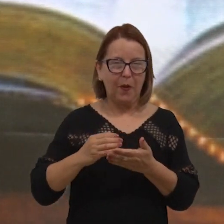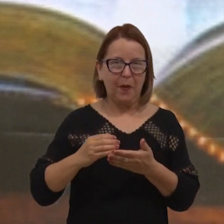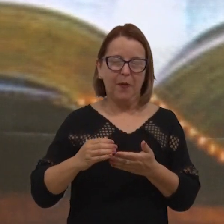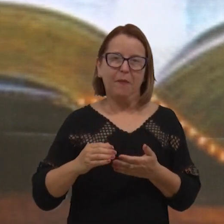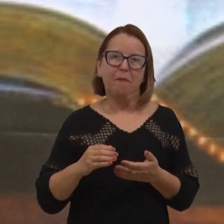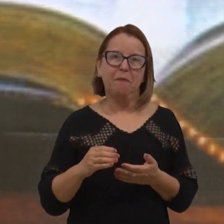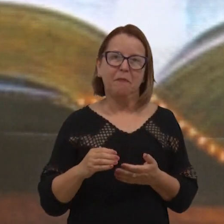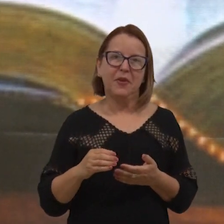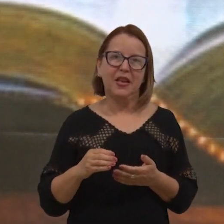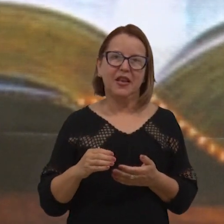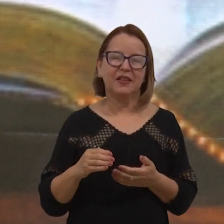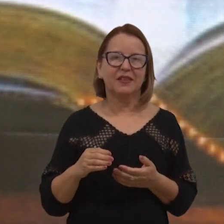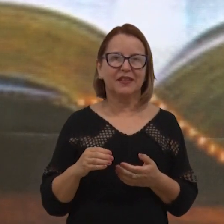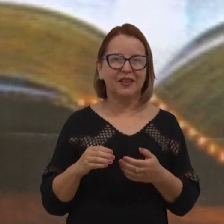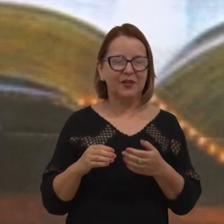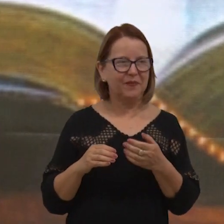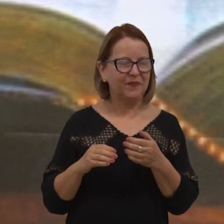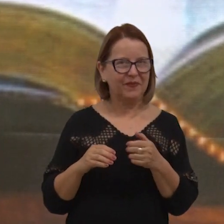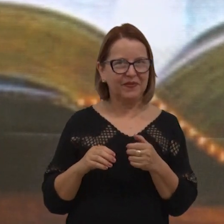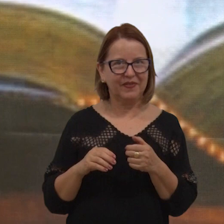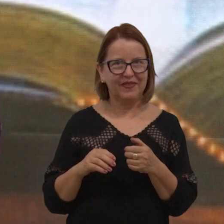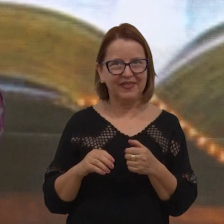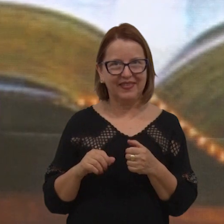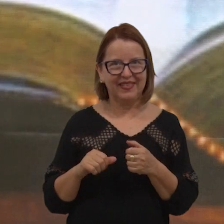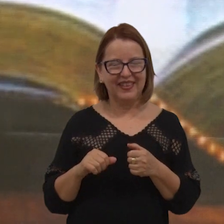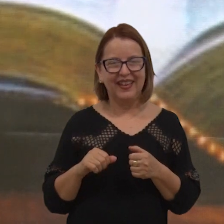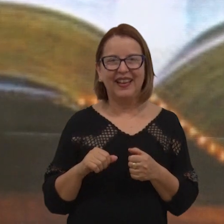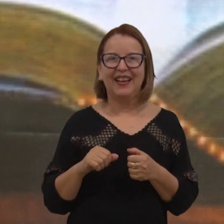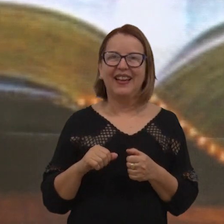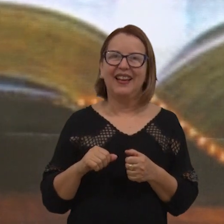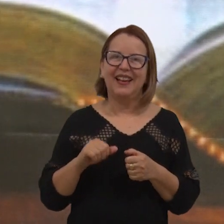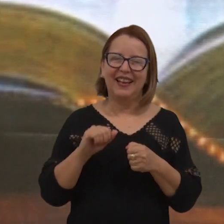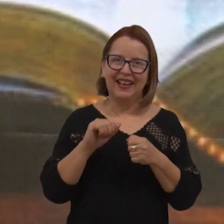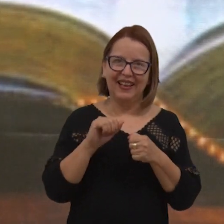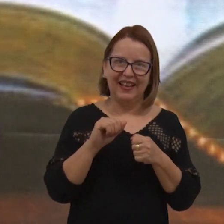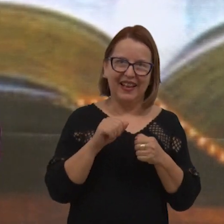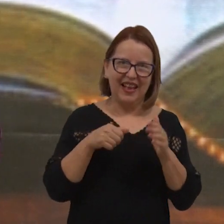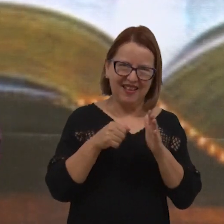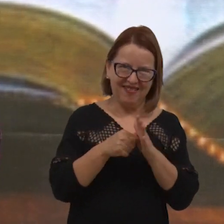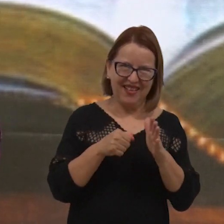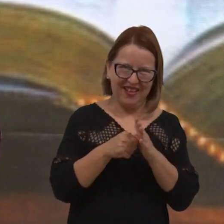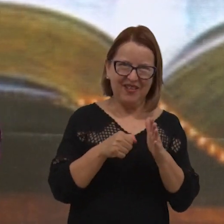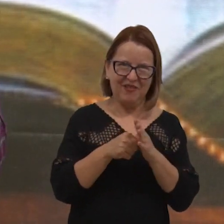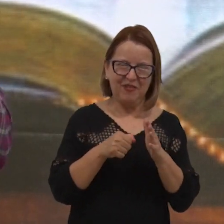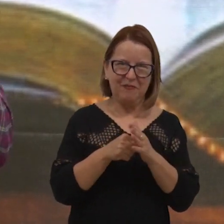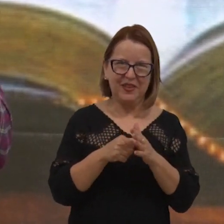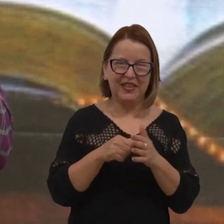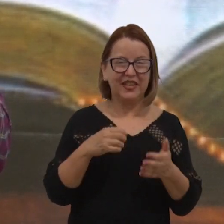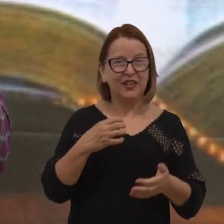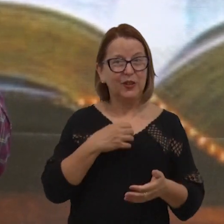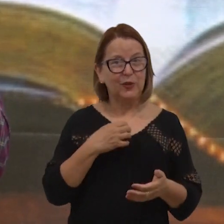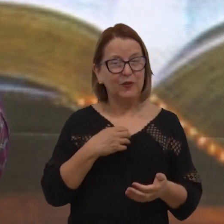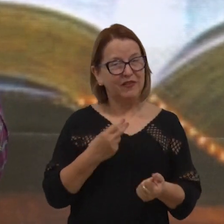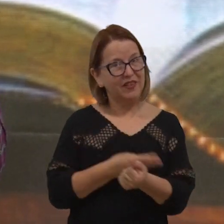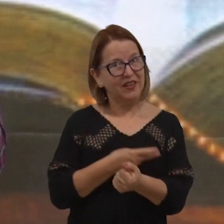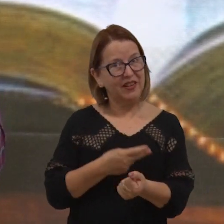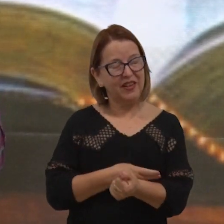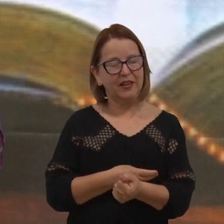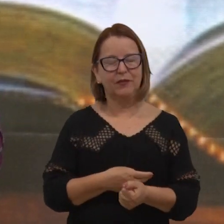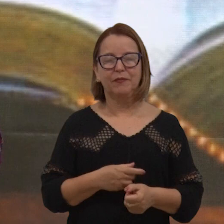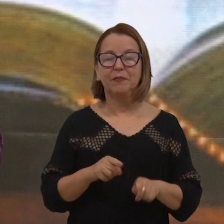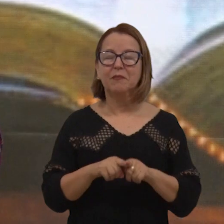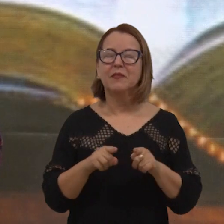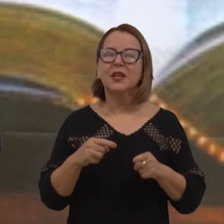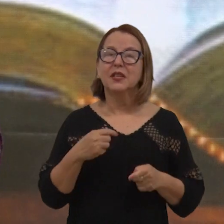inapropriada. Volto a dizer, isso é uma opinião minha. Eu não sou médico, isso aqui é eu. O que eu acho,